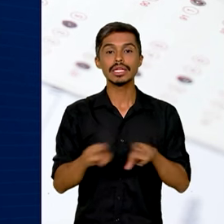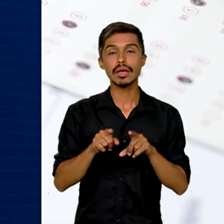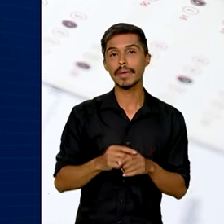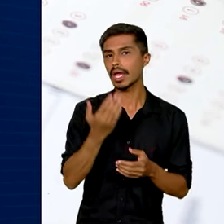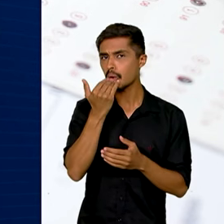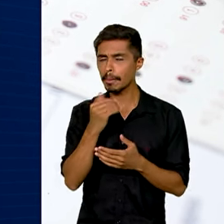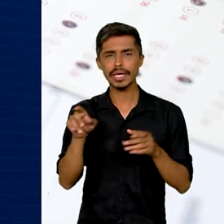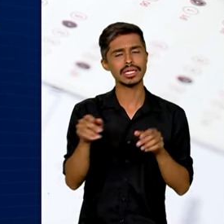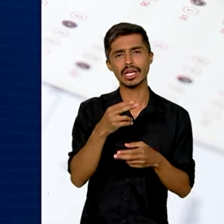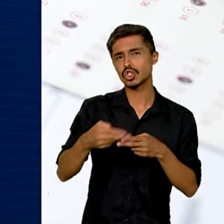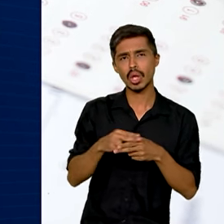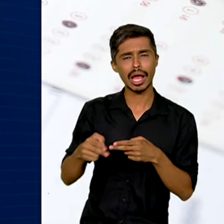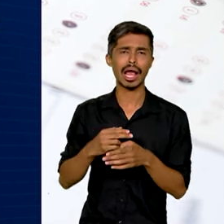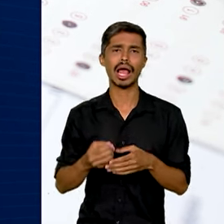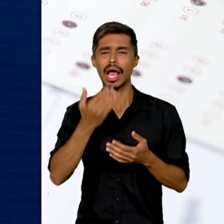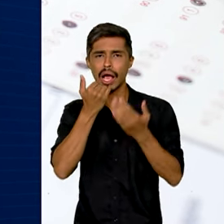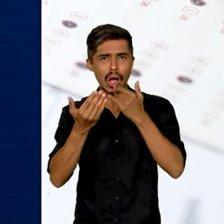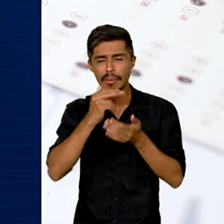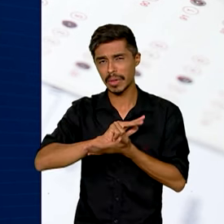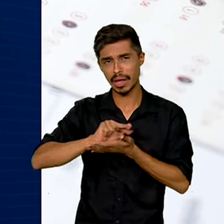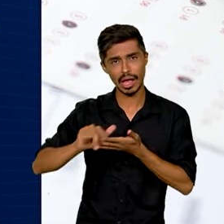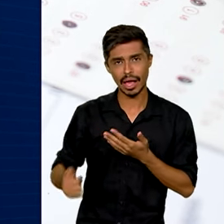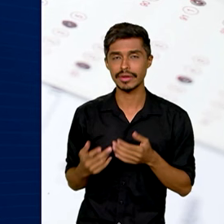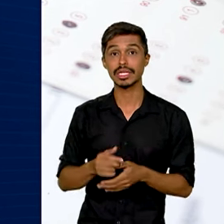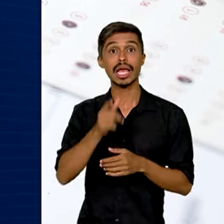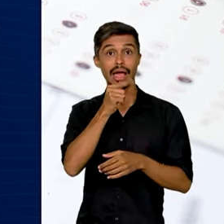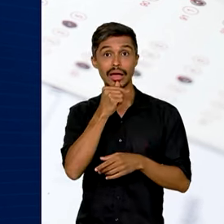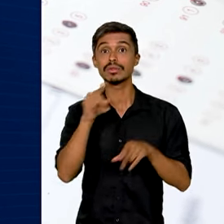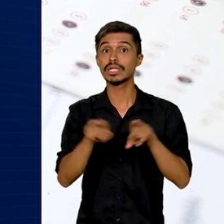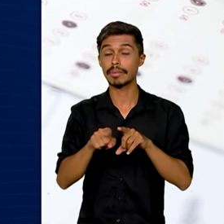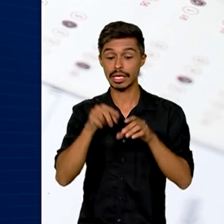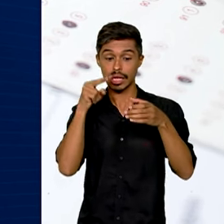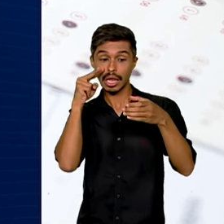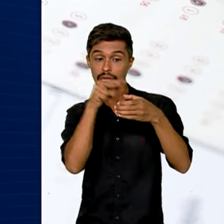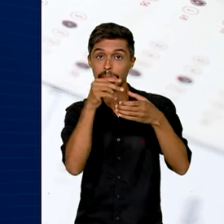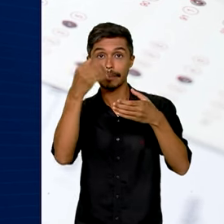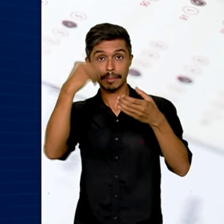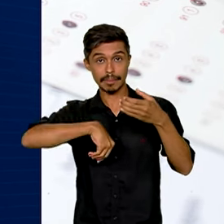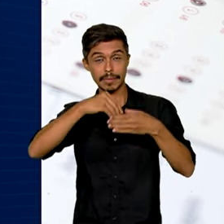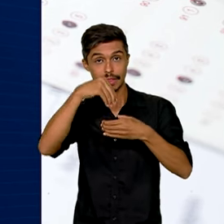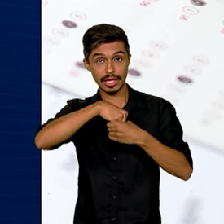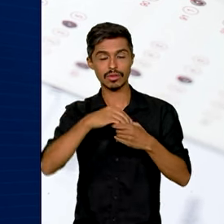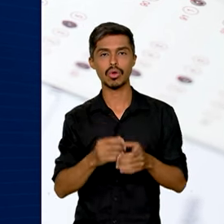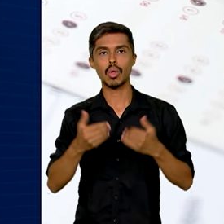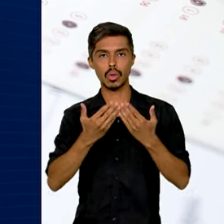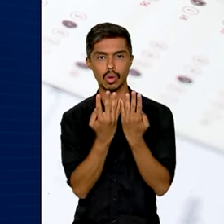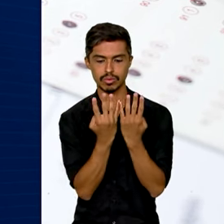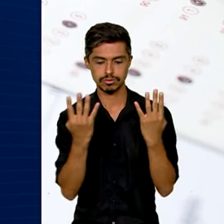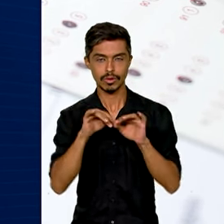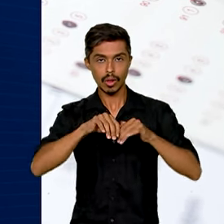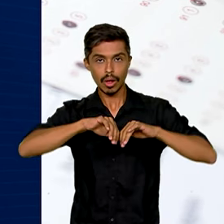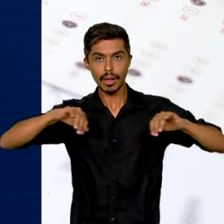como chocolates, castanhas, barras de cereal e água em garrafa transparente. Os portões serão abertos ao